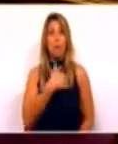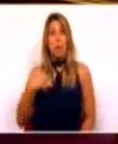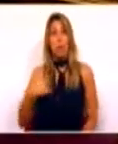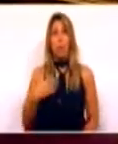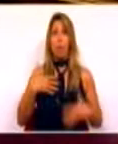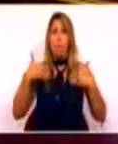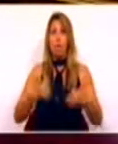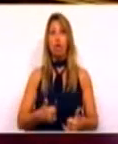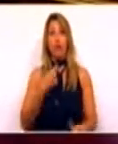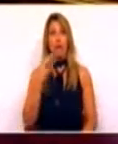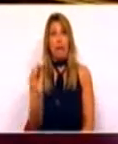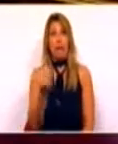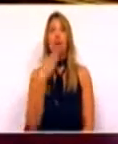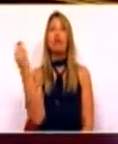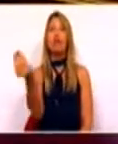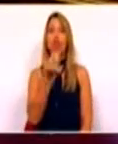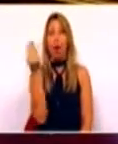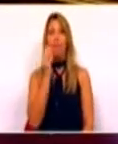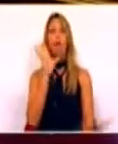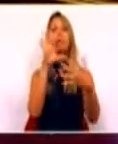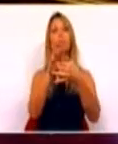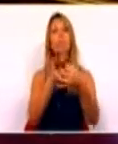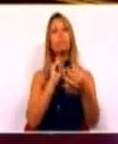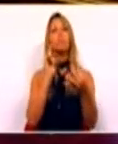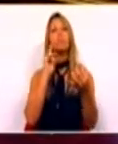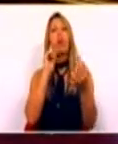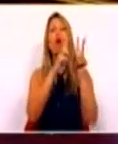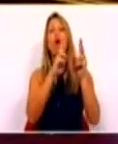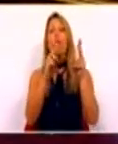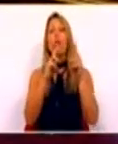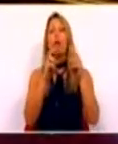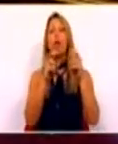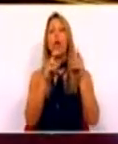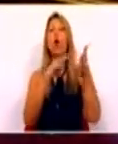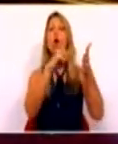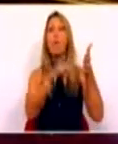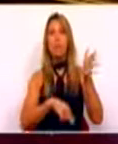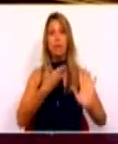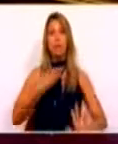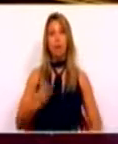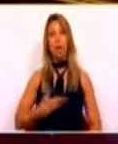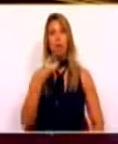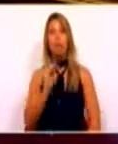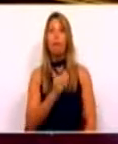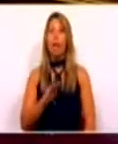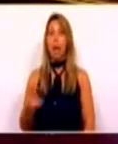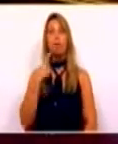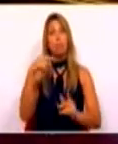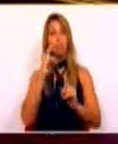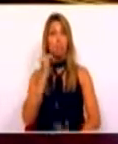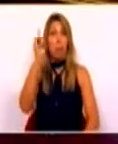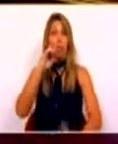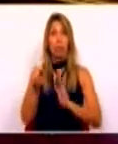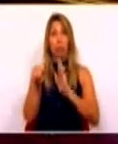crianças e jovens remete-nos para a Convenção dos Direitos da Criança e é, obviamente, um imperativo político, um imperativo programático